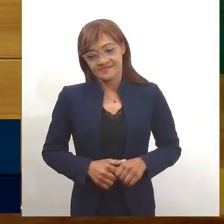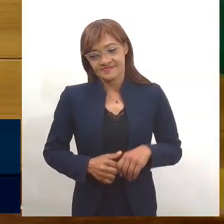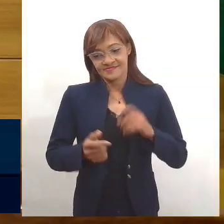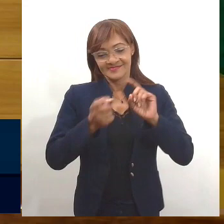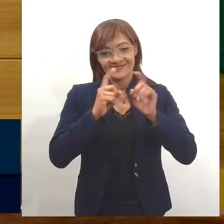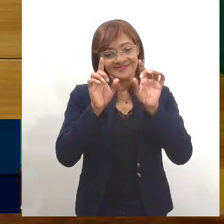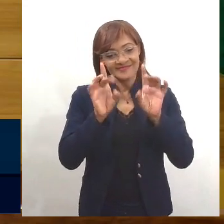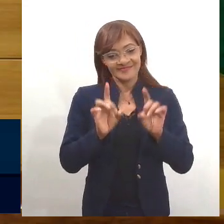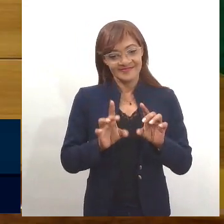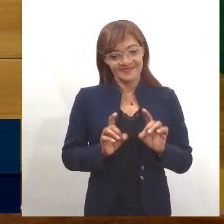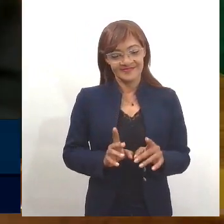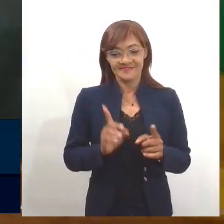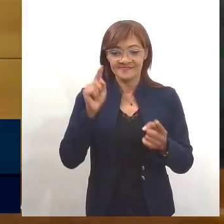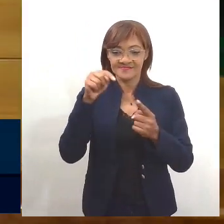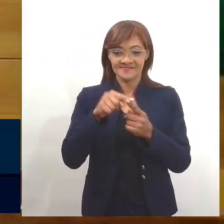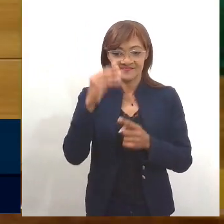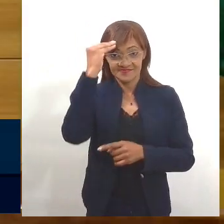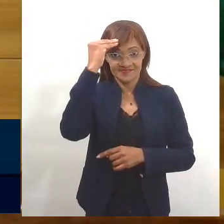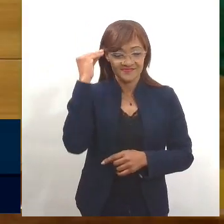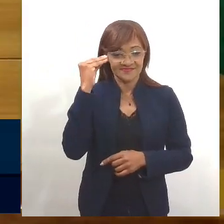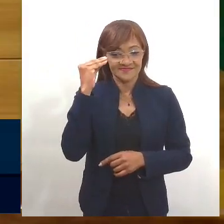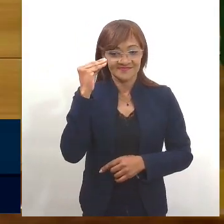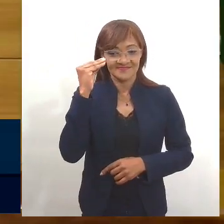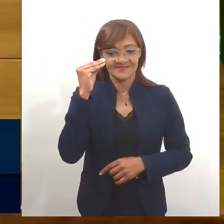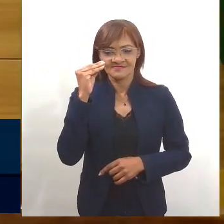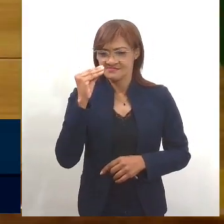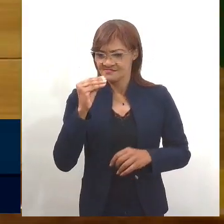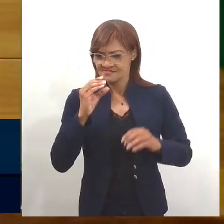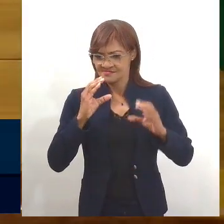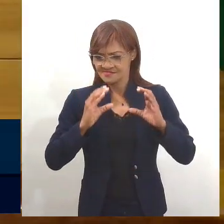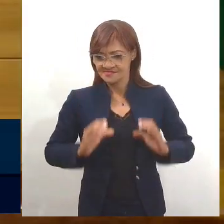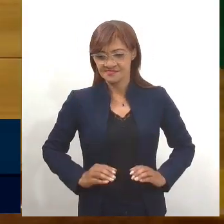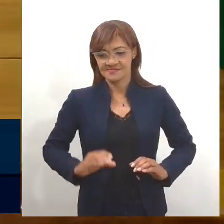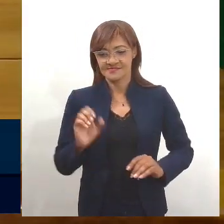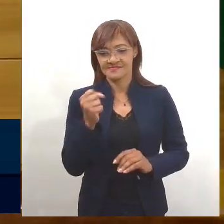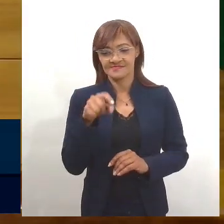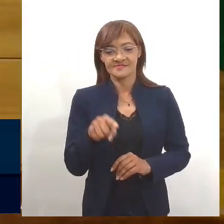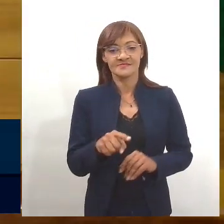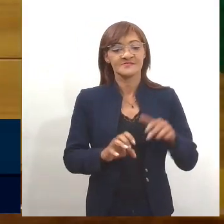de cidadania sergipana ao empresário Silvio de Oliveira.